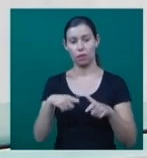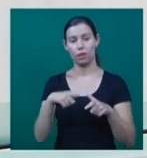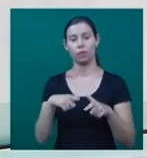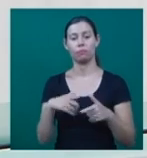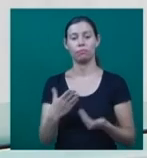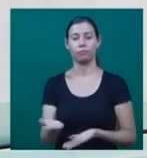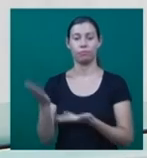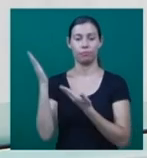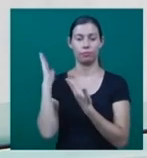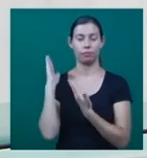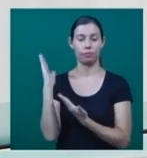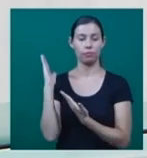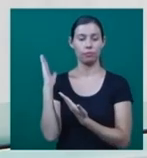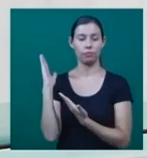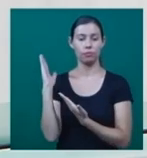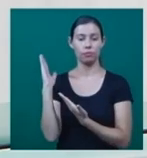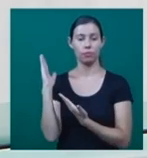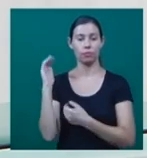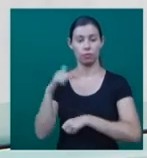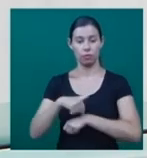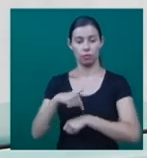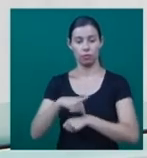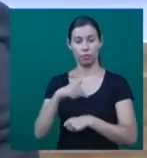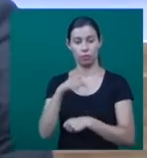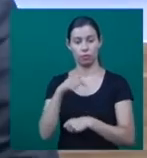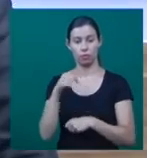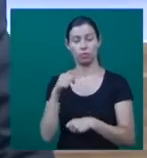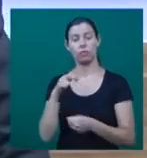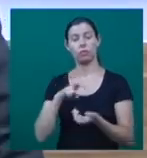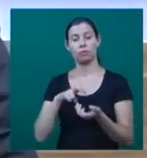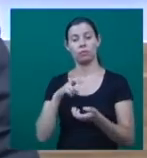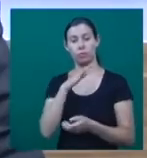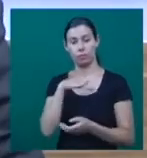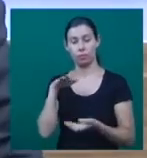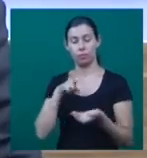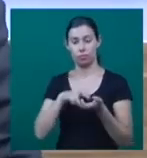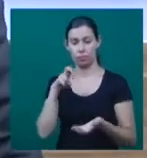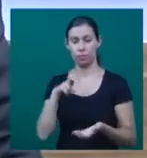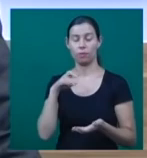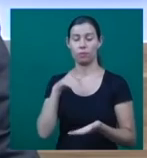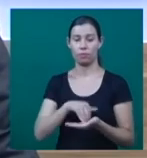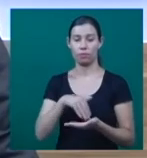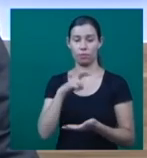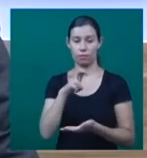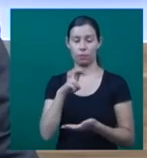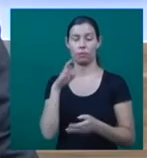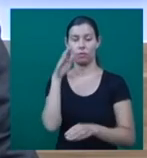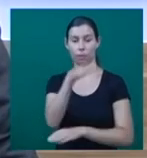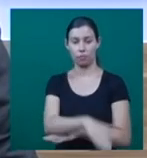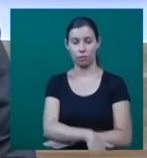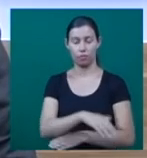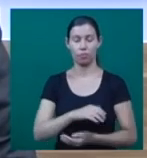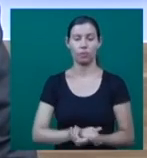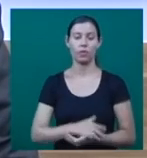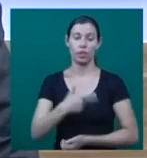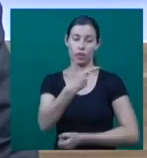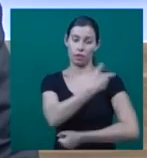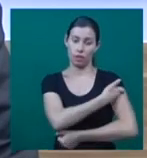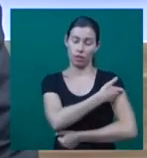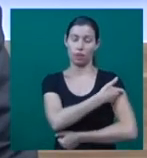primeiro piso, de 7h30 da manhã às 5 da tarde. Mais um dia de vacinação está programado para a